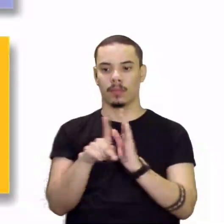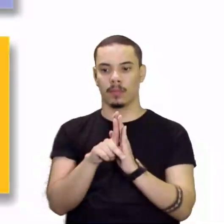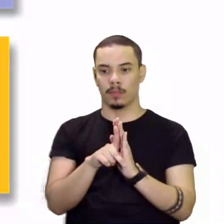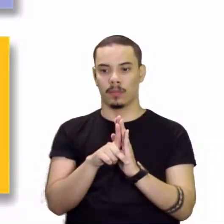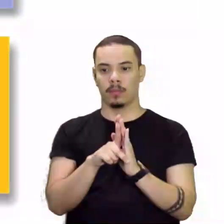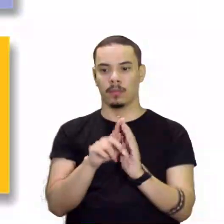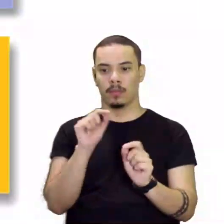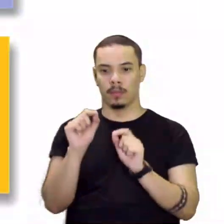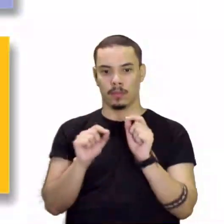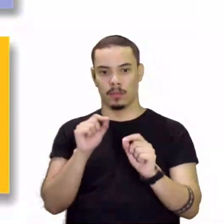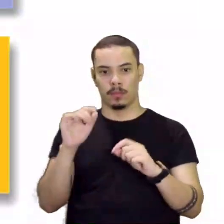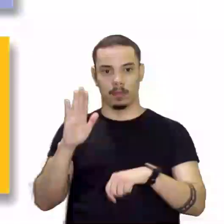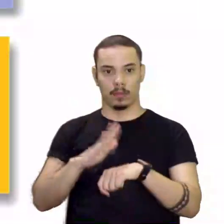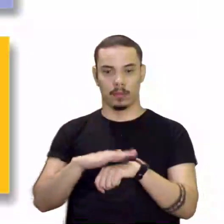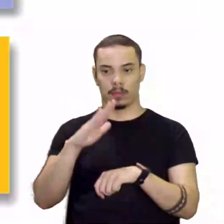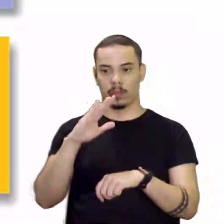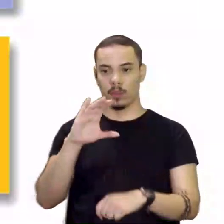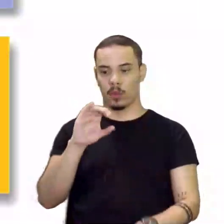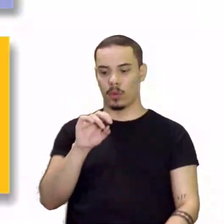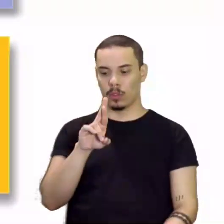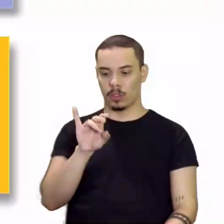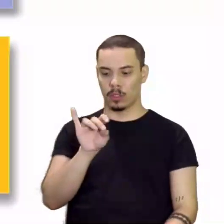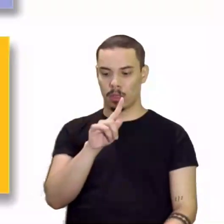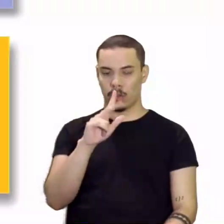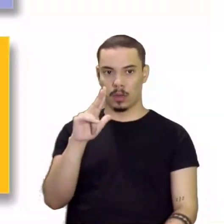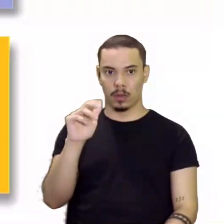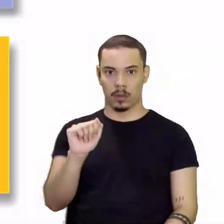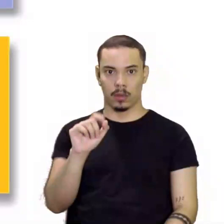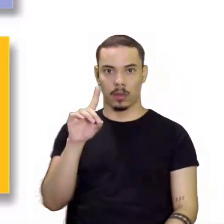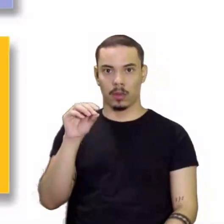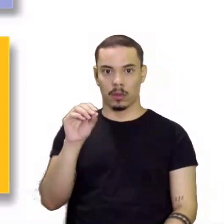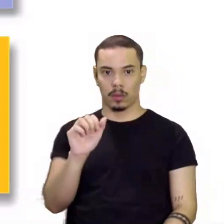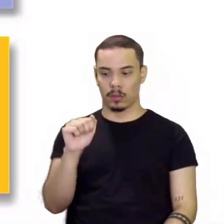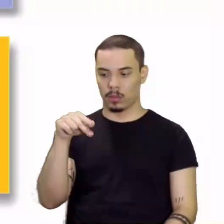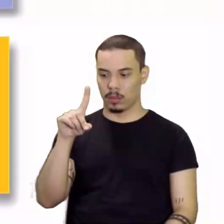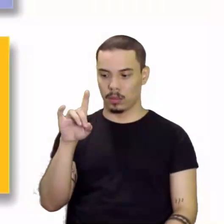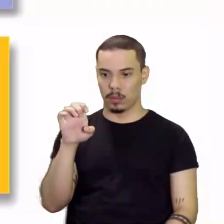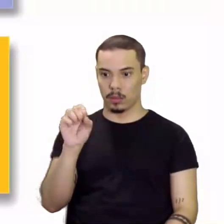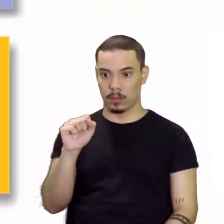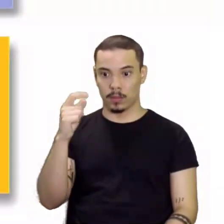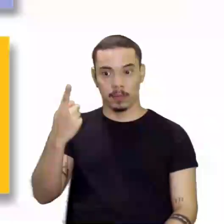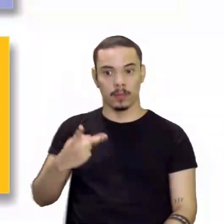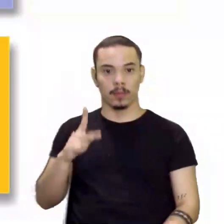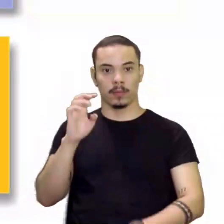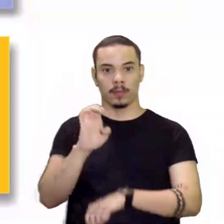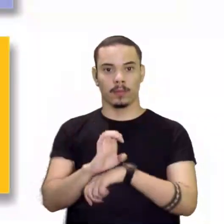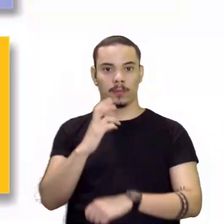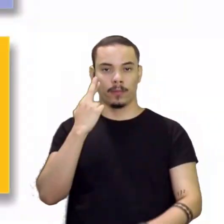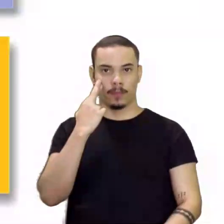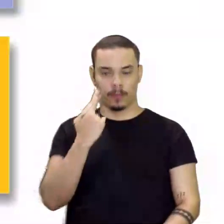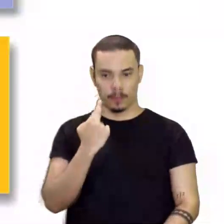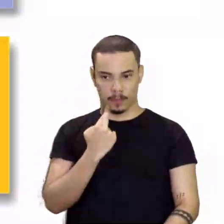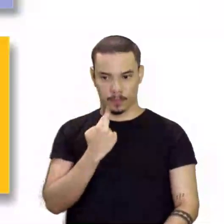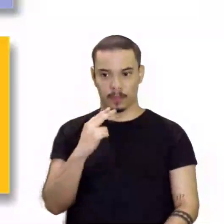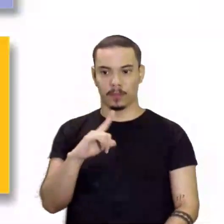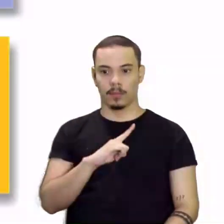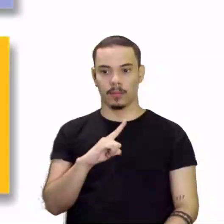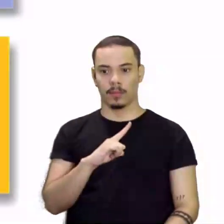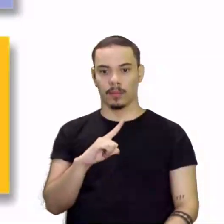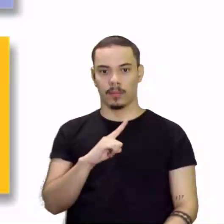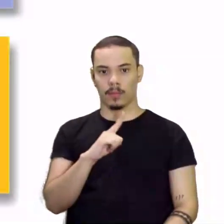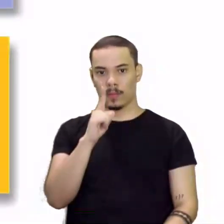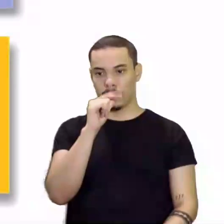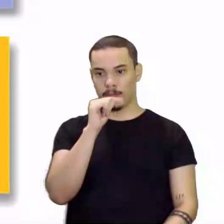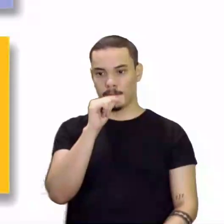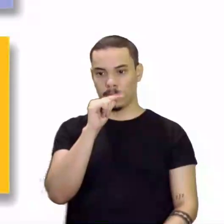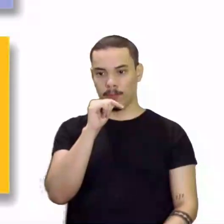dos Andes é um dobramento moderno. Aqui no nosso estado de Rondônia, nós temos um divisor de